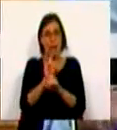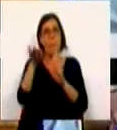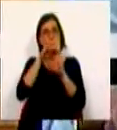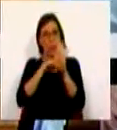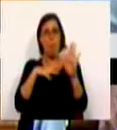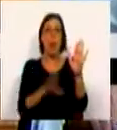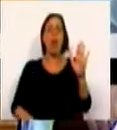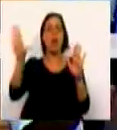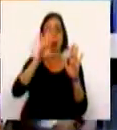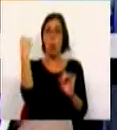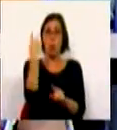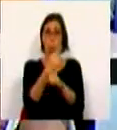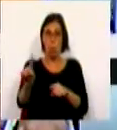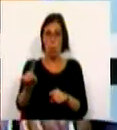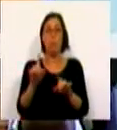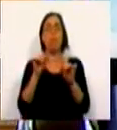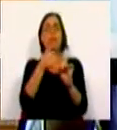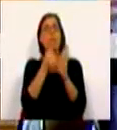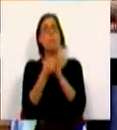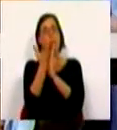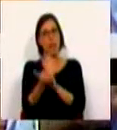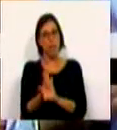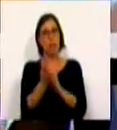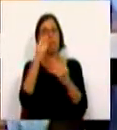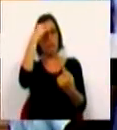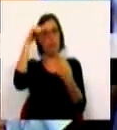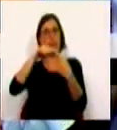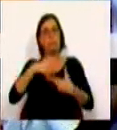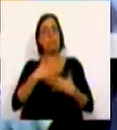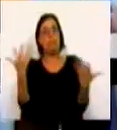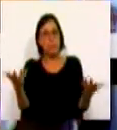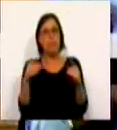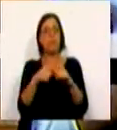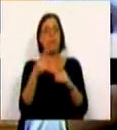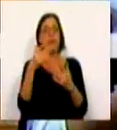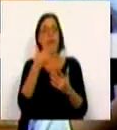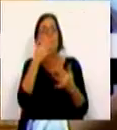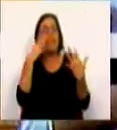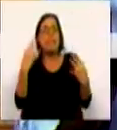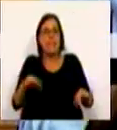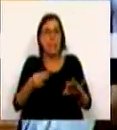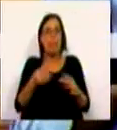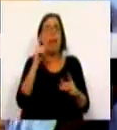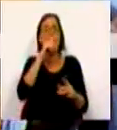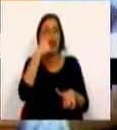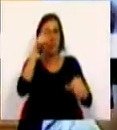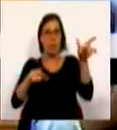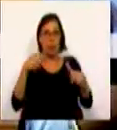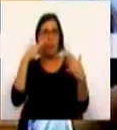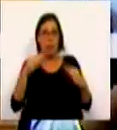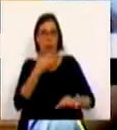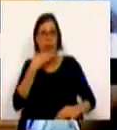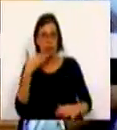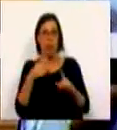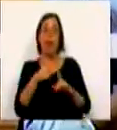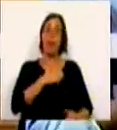Programa Nacional Único, com medidas que têm como objetivo tornar a vida mais simples para os cidadãos e